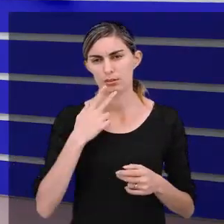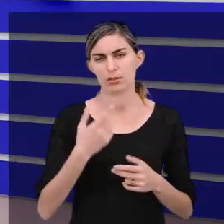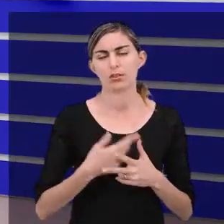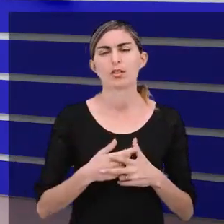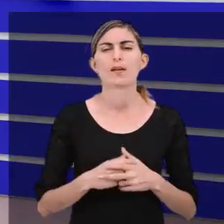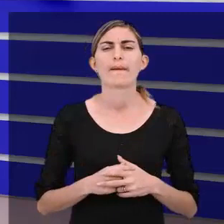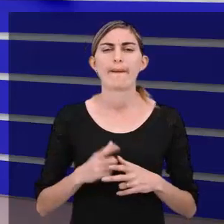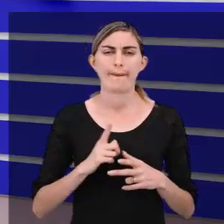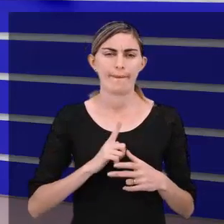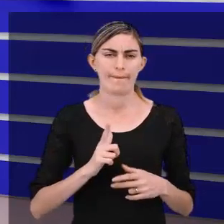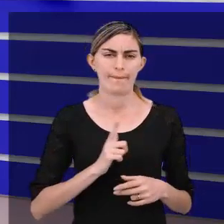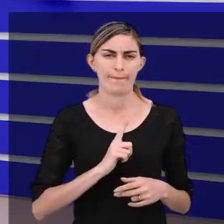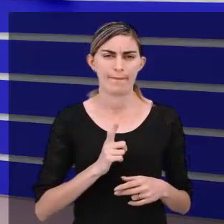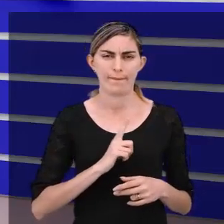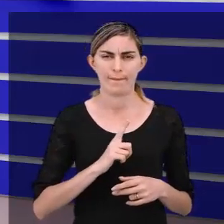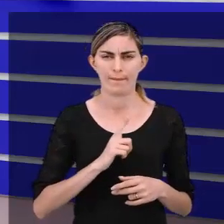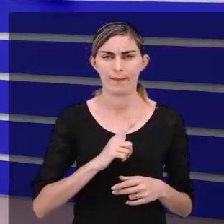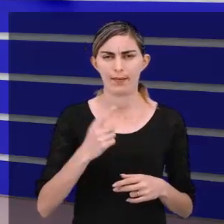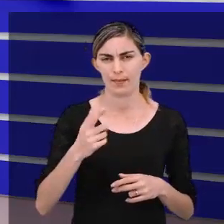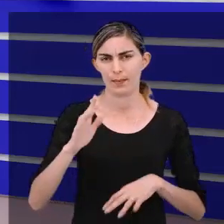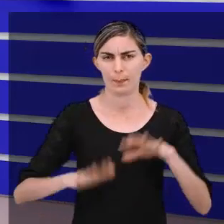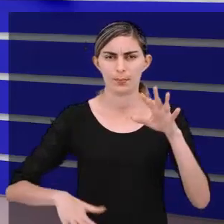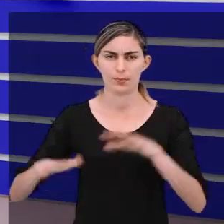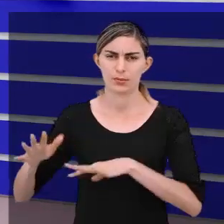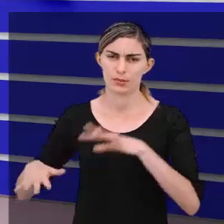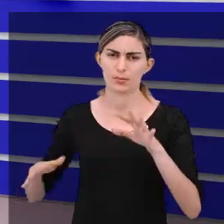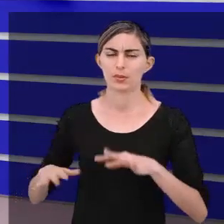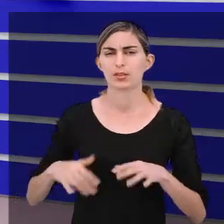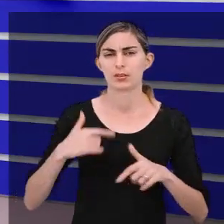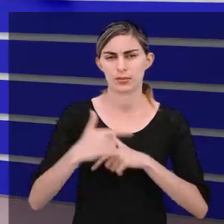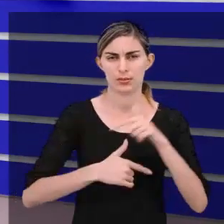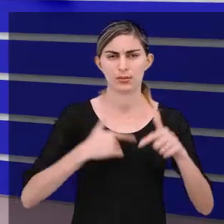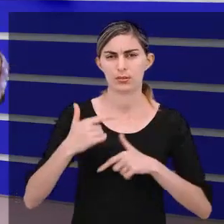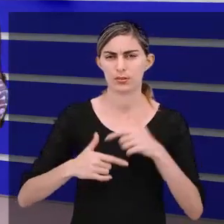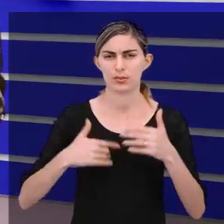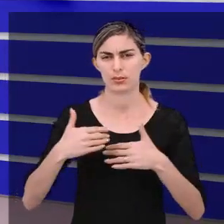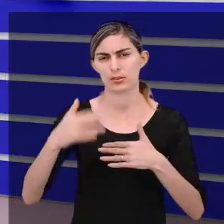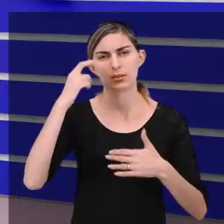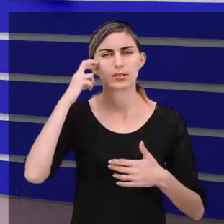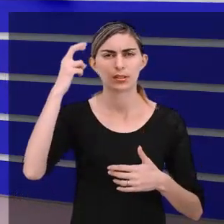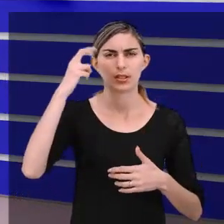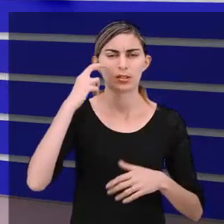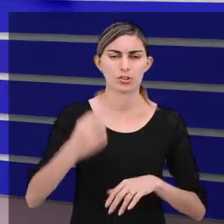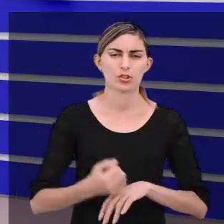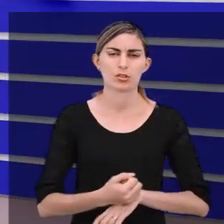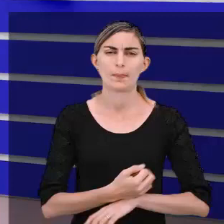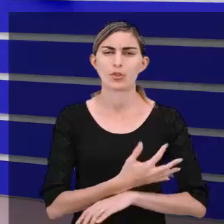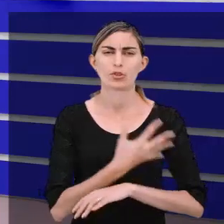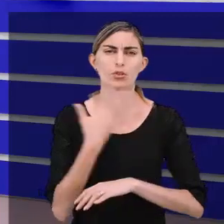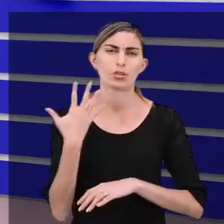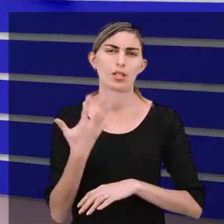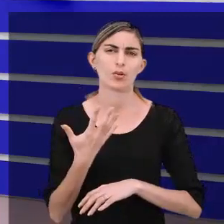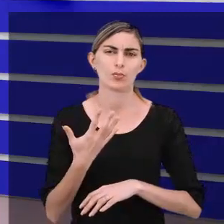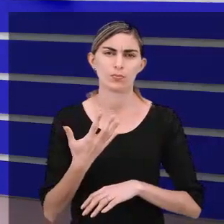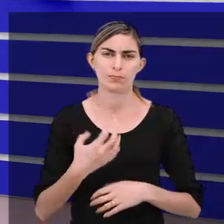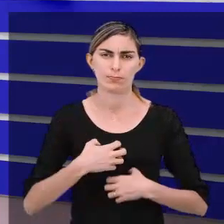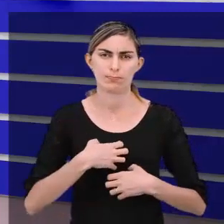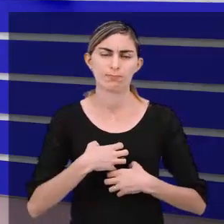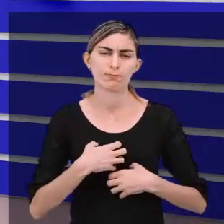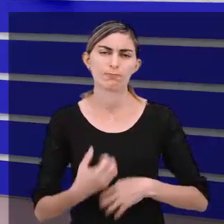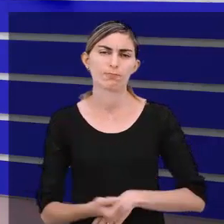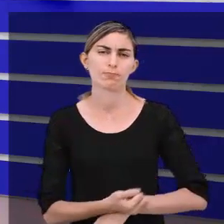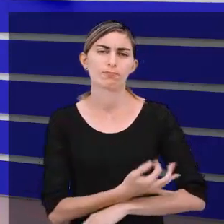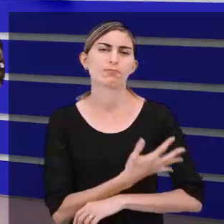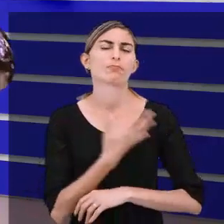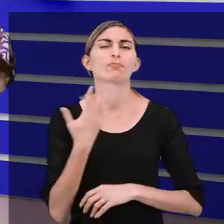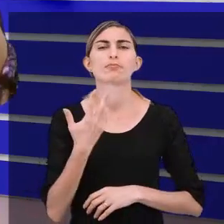abstrato, tem uma possibilidade de ser trabalhada através da inteligência emocional, por exemplo. Né? Que a